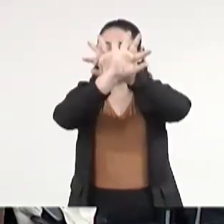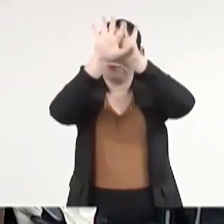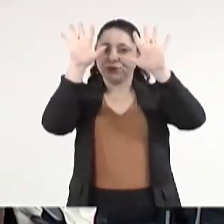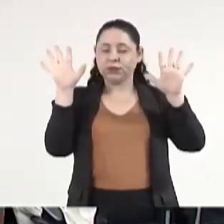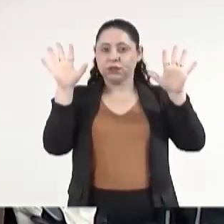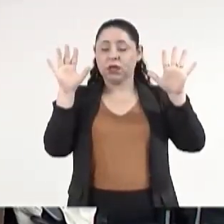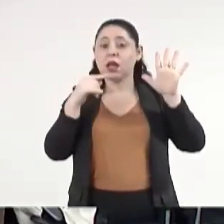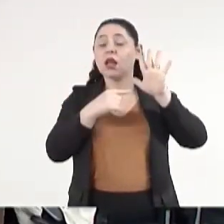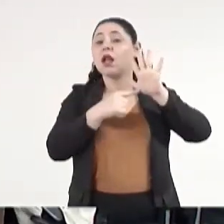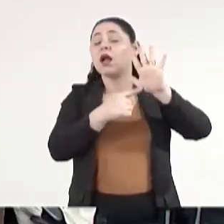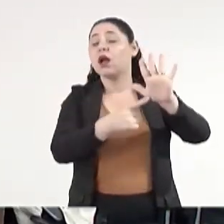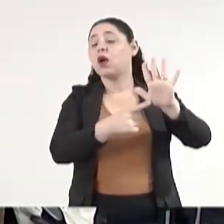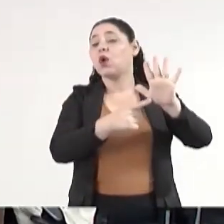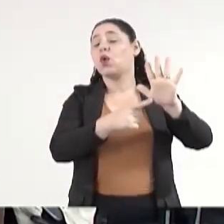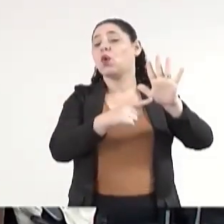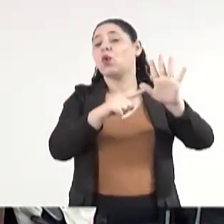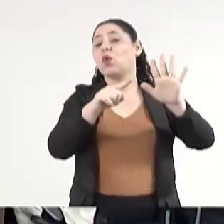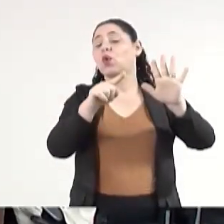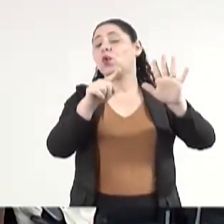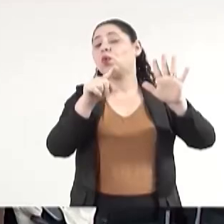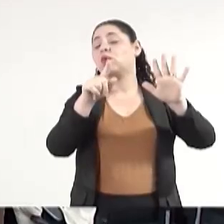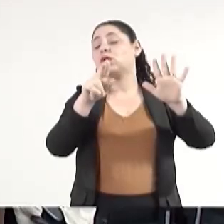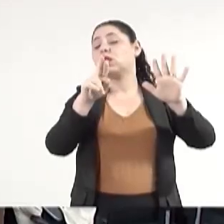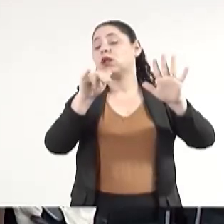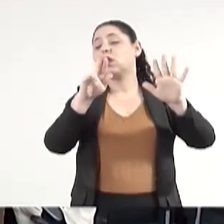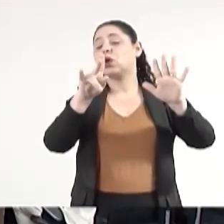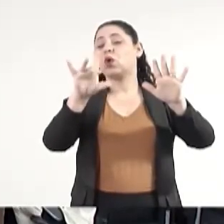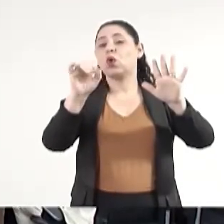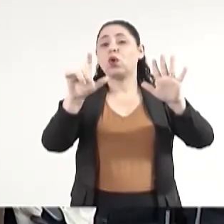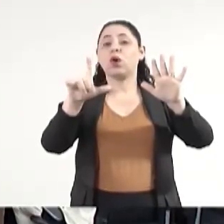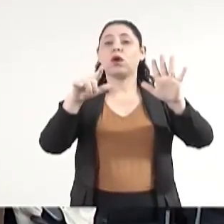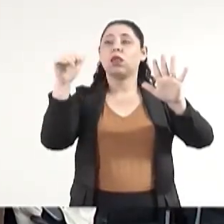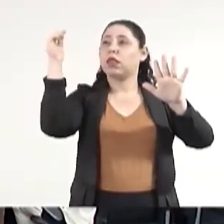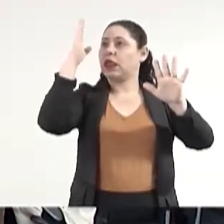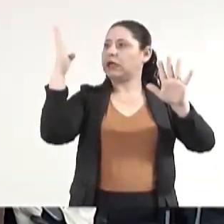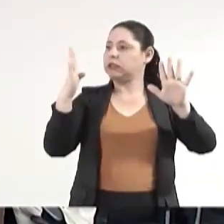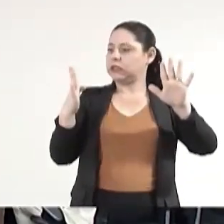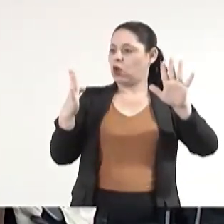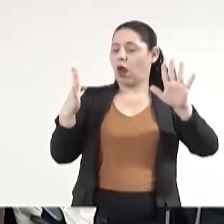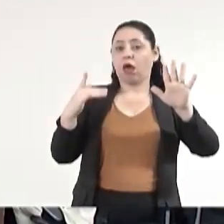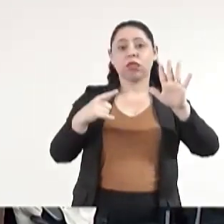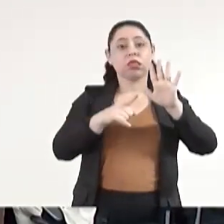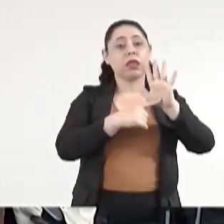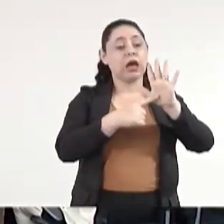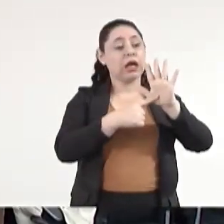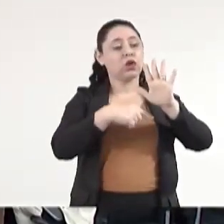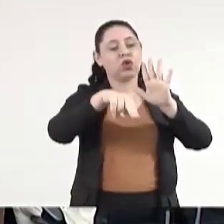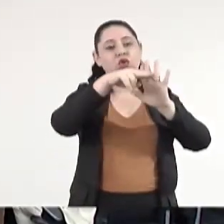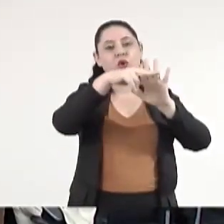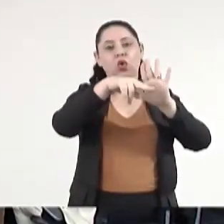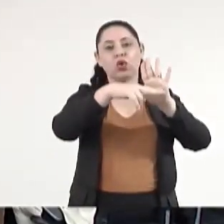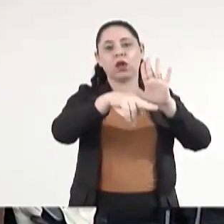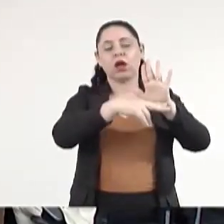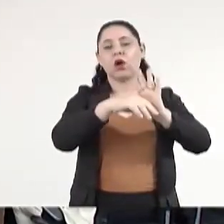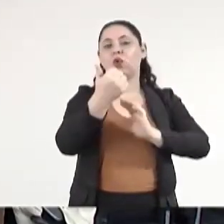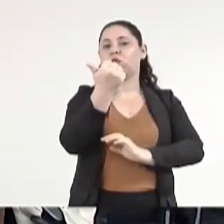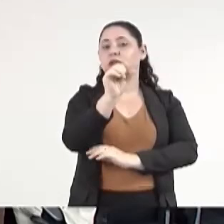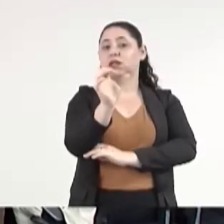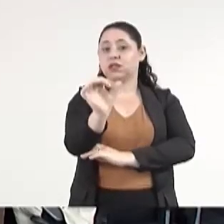transparência registrada pela Tricom a nível nacional, a Assembleia recebeu nota